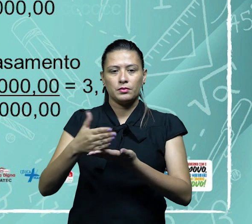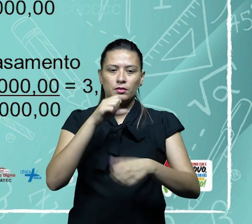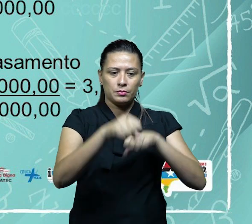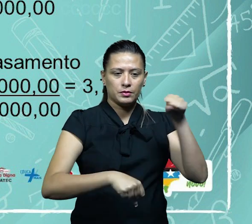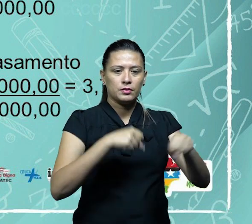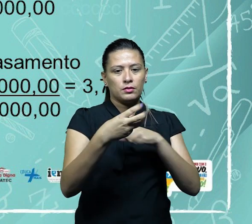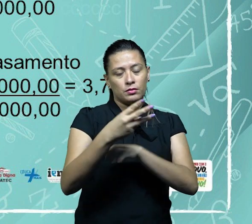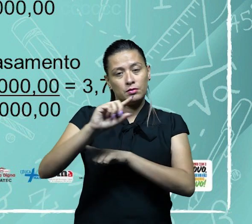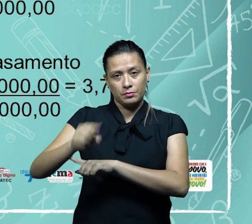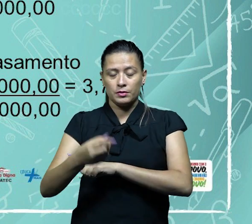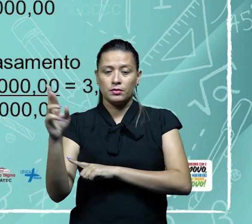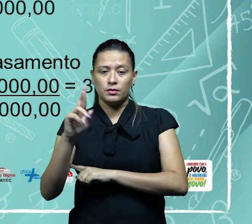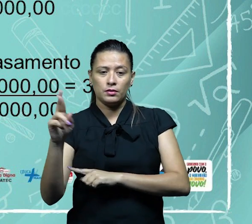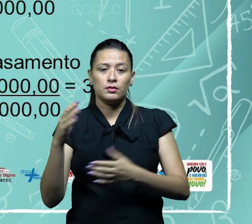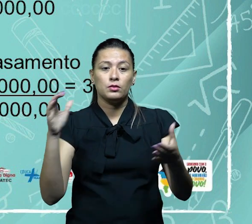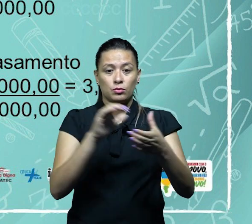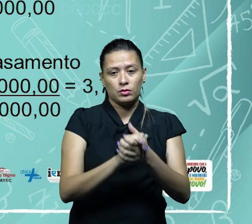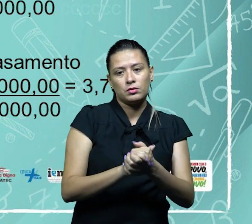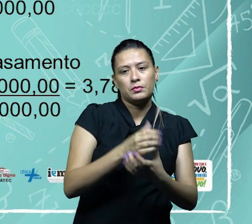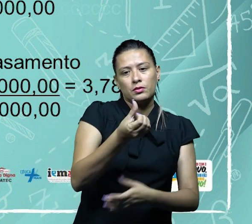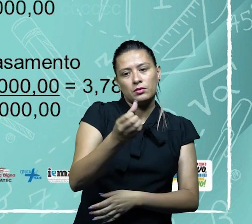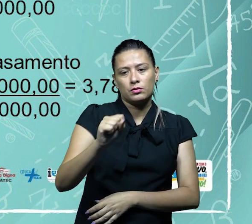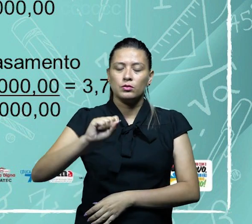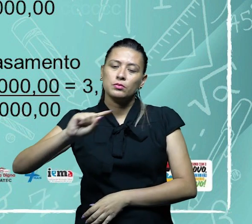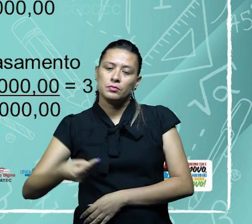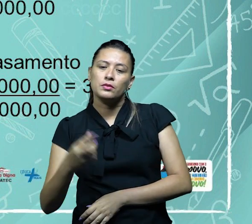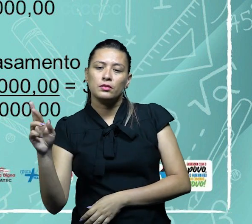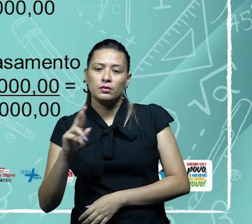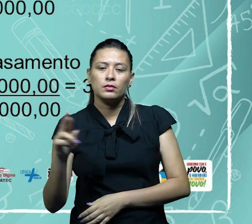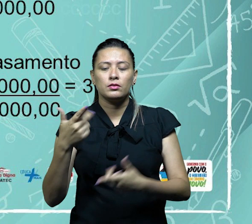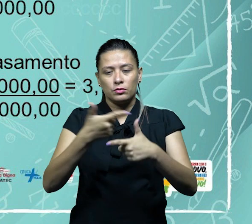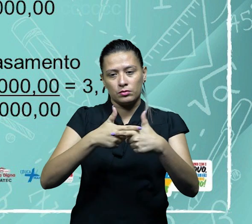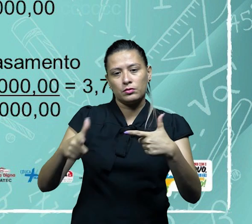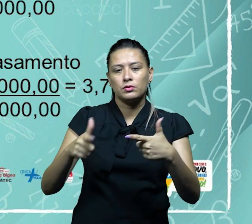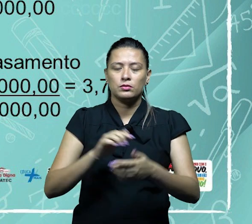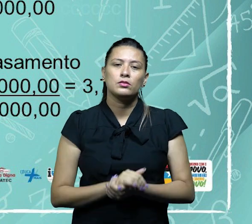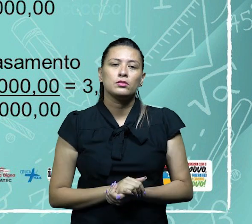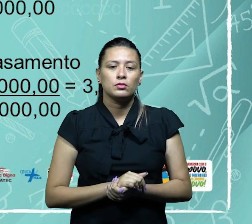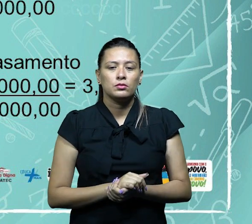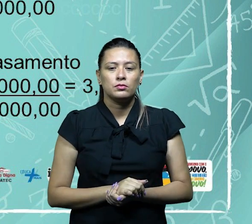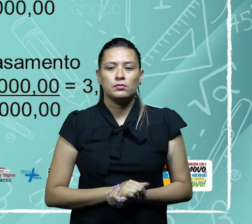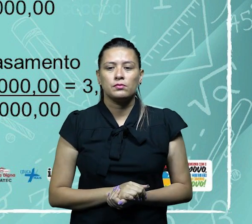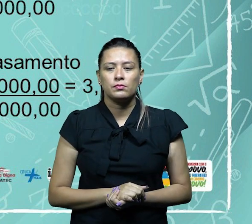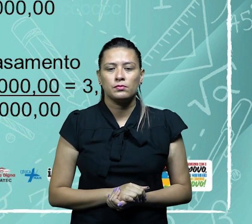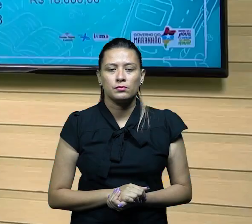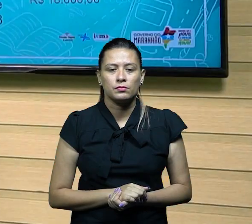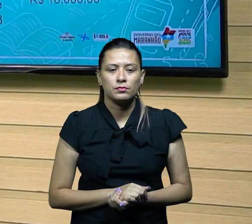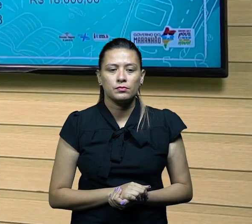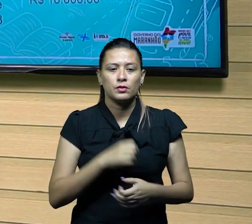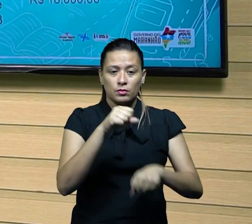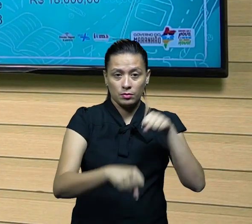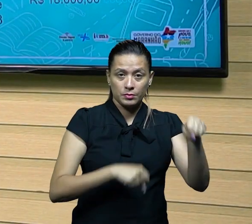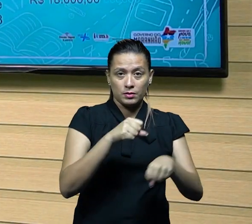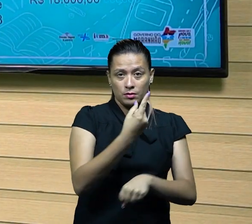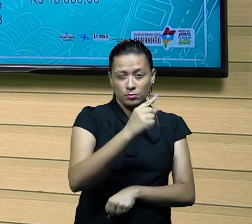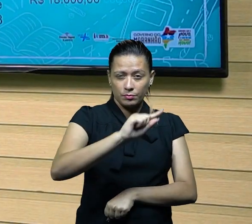bicicleta vai me dar 3,0, tá? Enquanto o payback do casamento vai me dar 3,78. Se